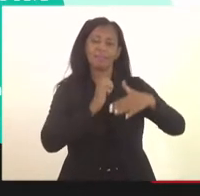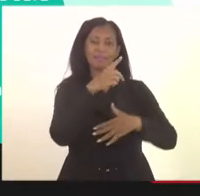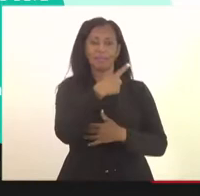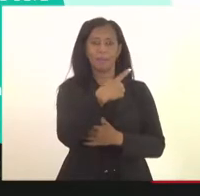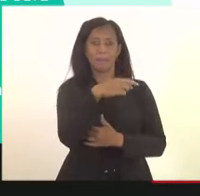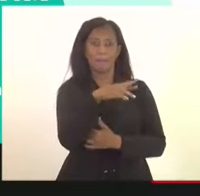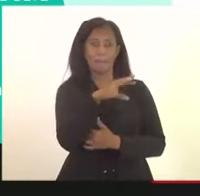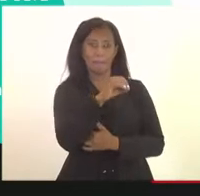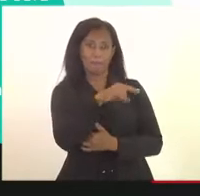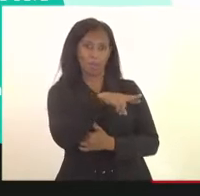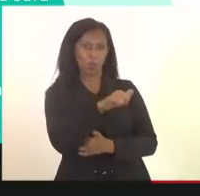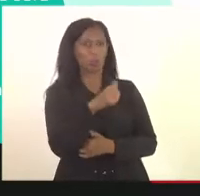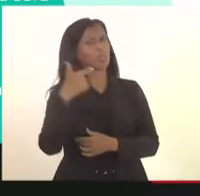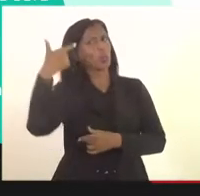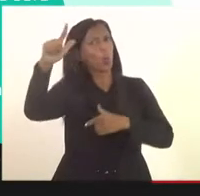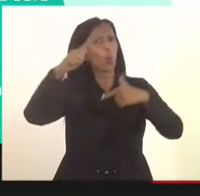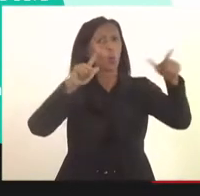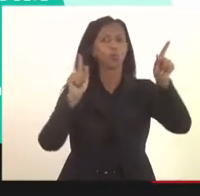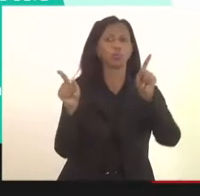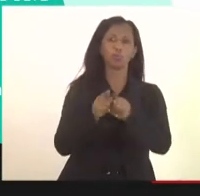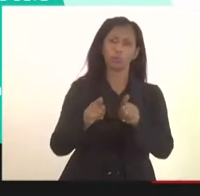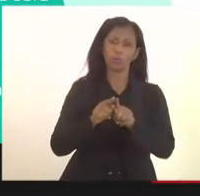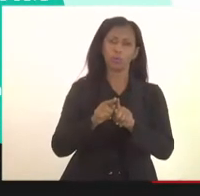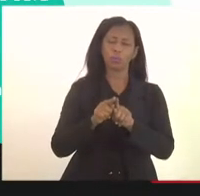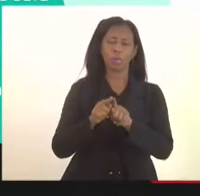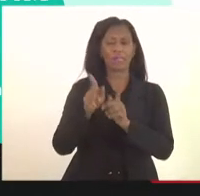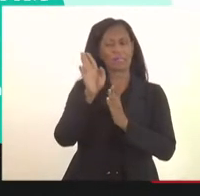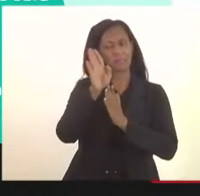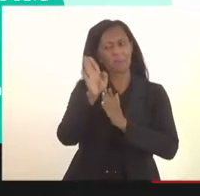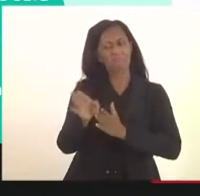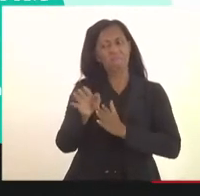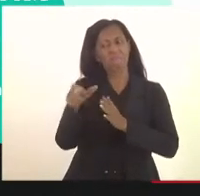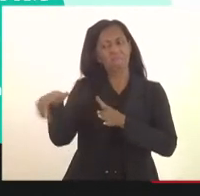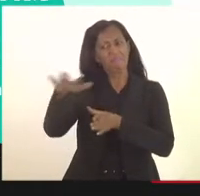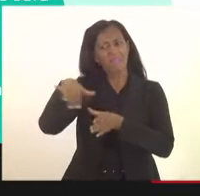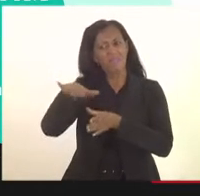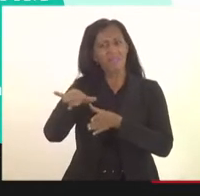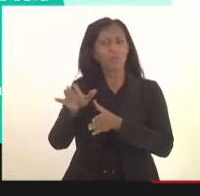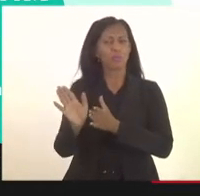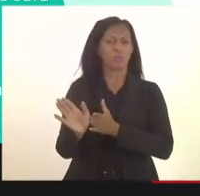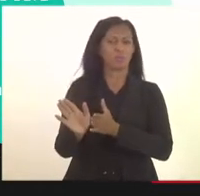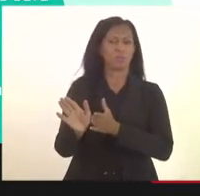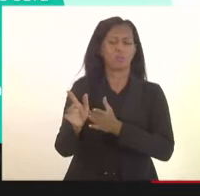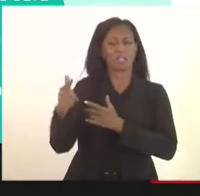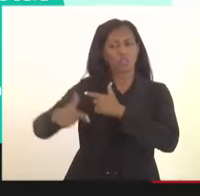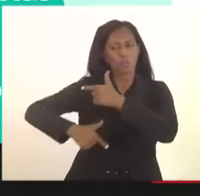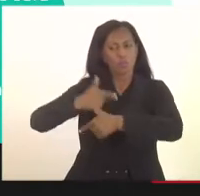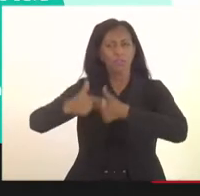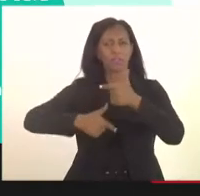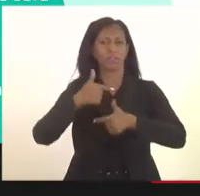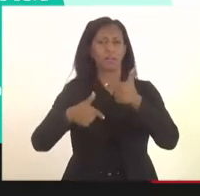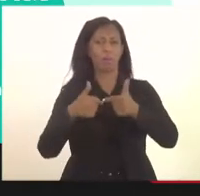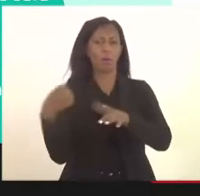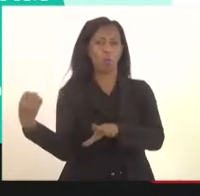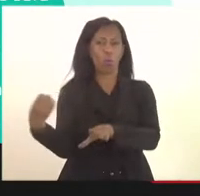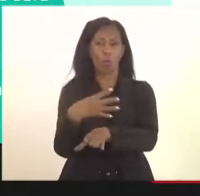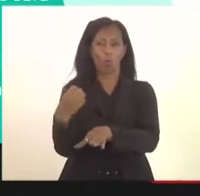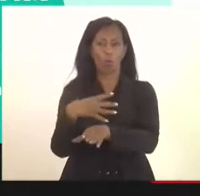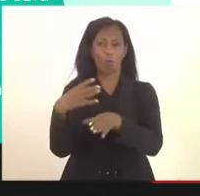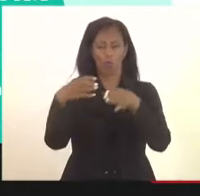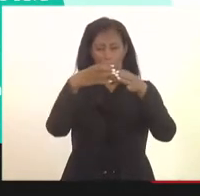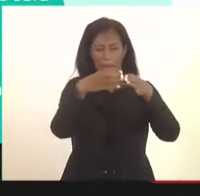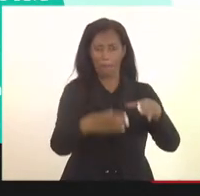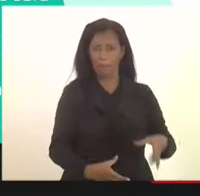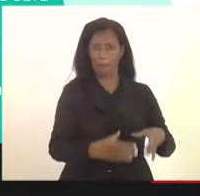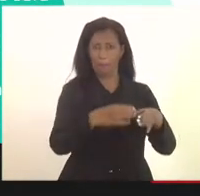entrar em outros ativos que tenham esse mesmo perfil, onde a gente possa fazer trabalhos adicionais, novos poços,